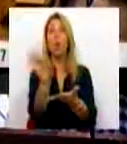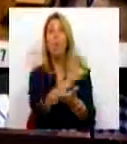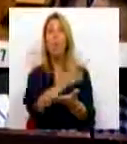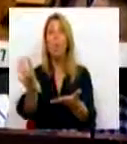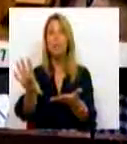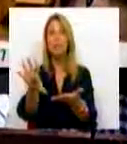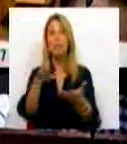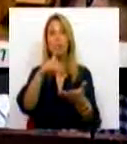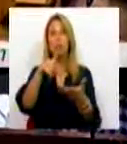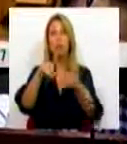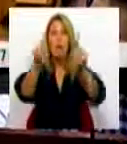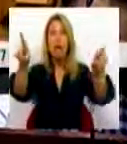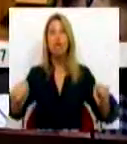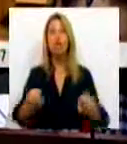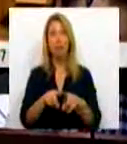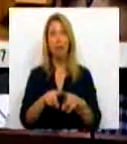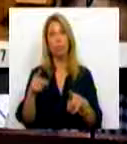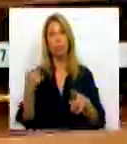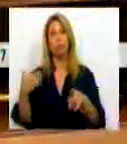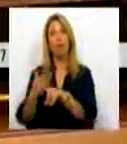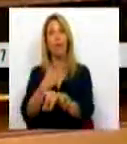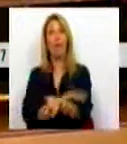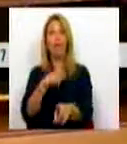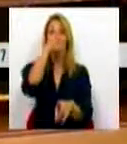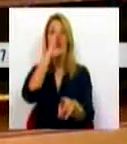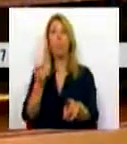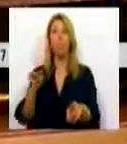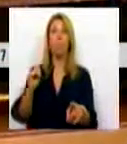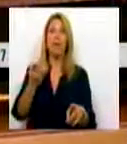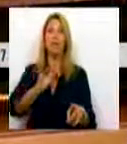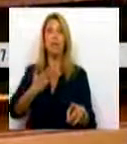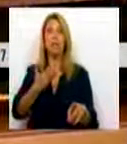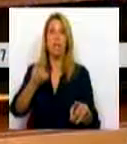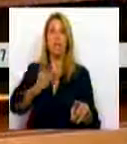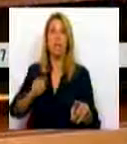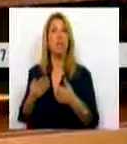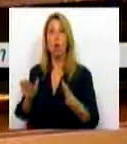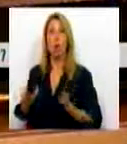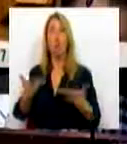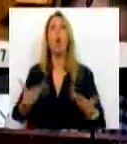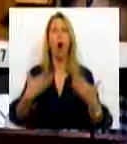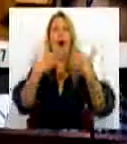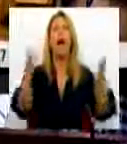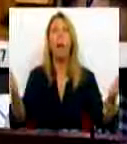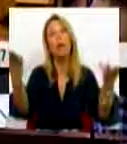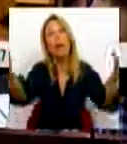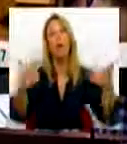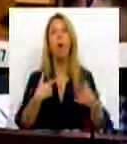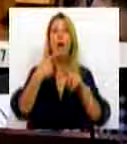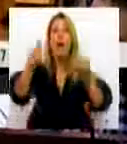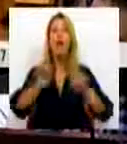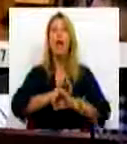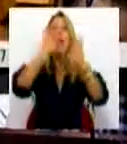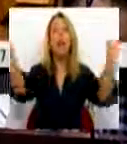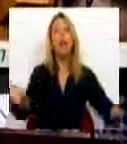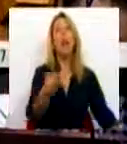por abrir pelo Governo do PSD-CDS. Portanto, há uma diferença clara entre fazer e falar. Este